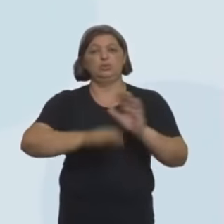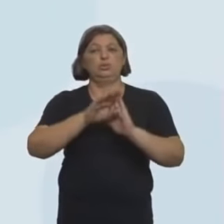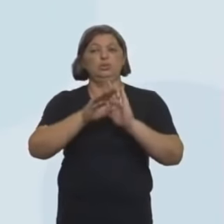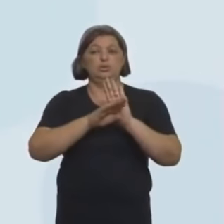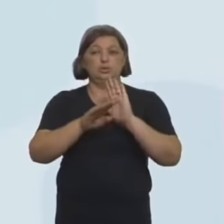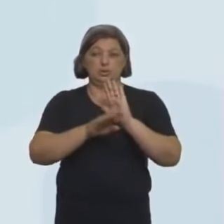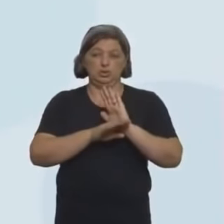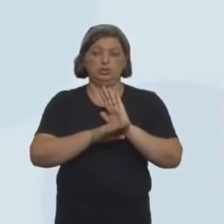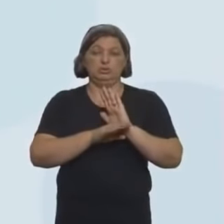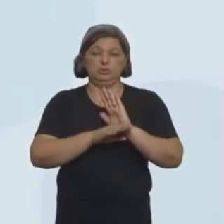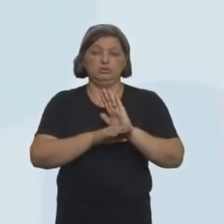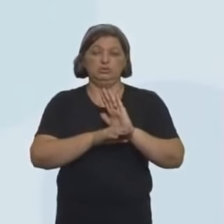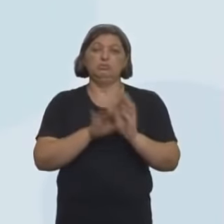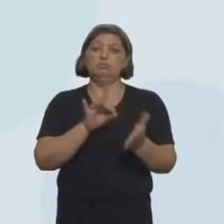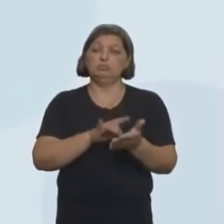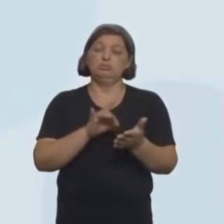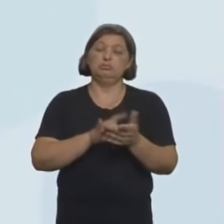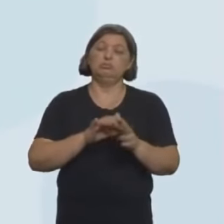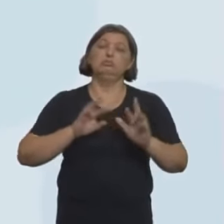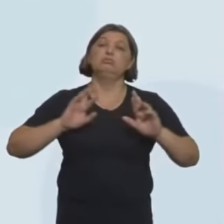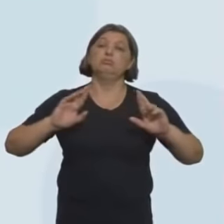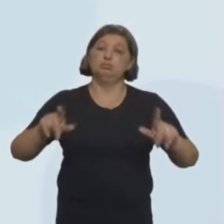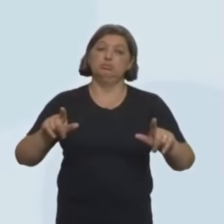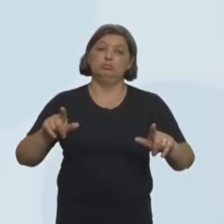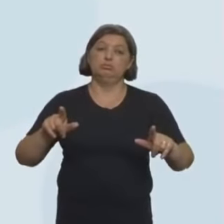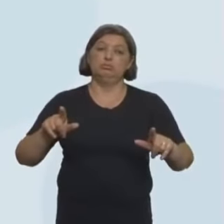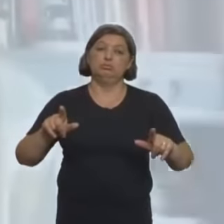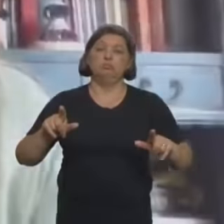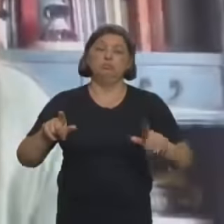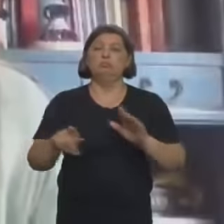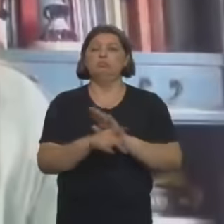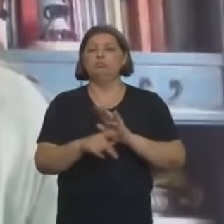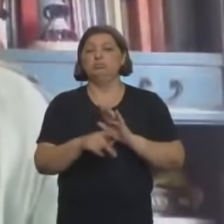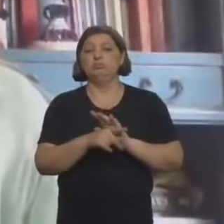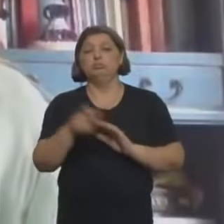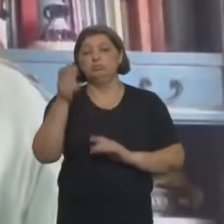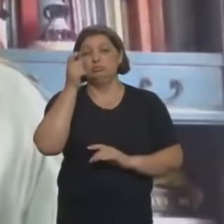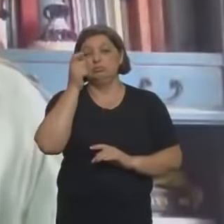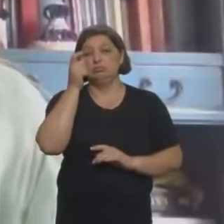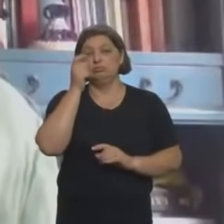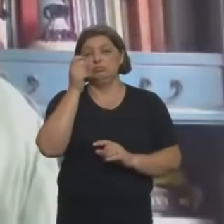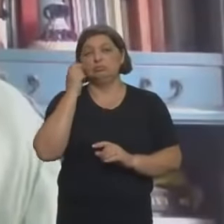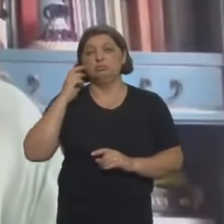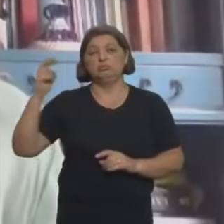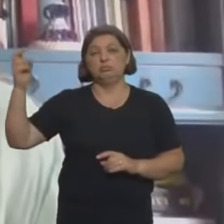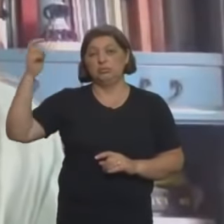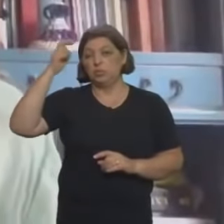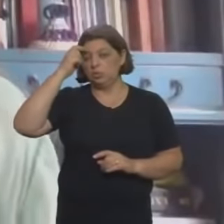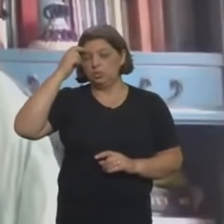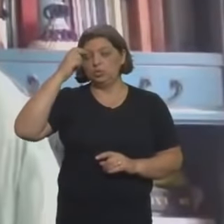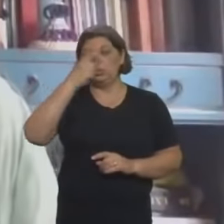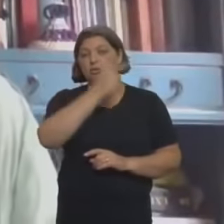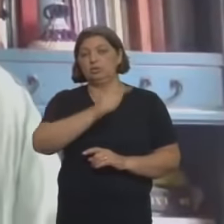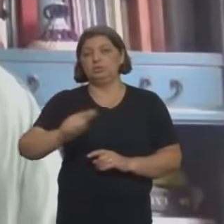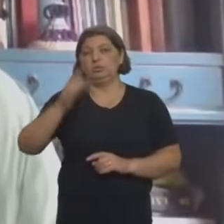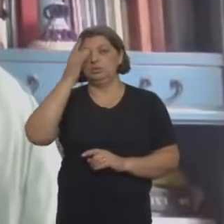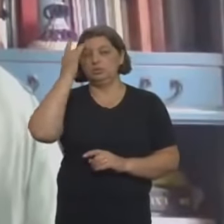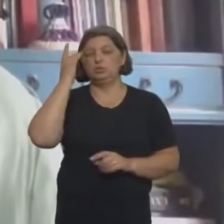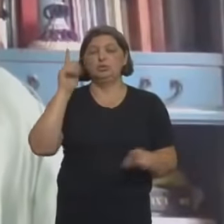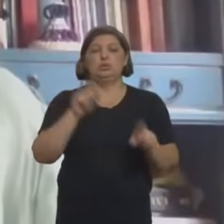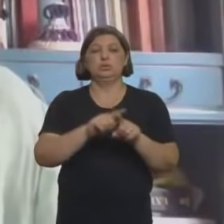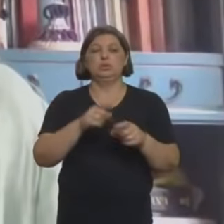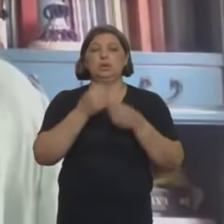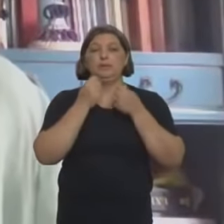de verdade a diferença como um grande fator de interesse cultural uns aos outros. Então,